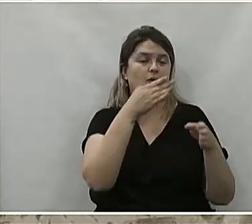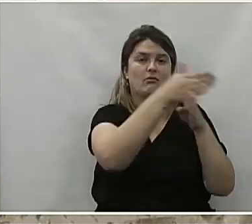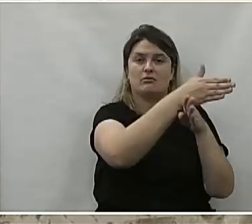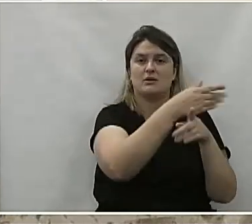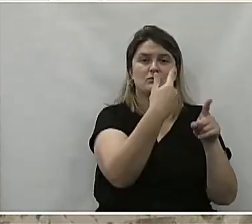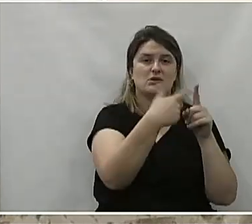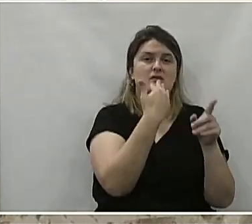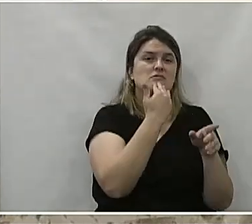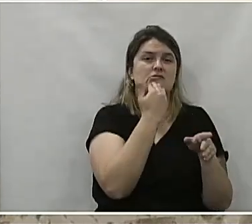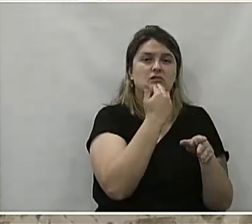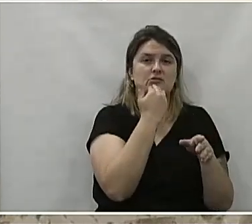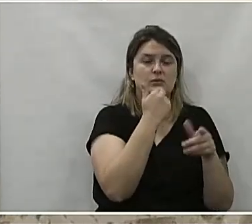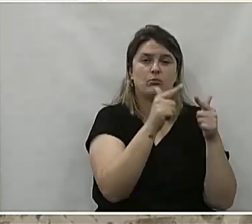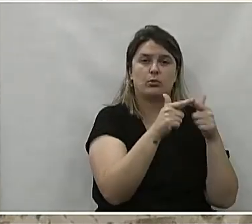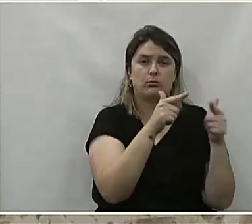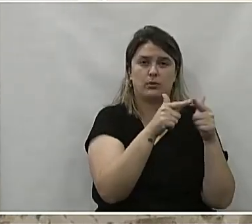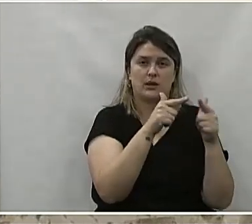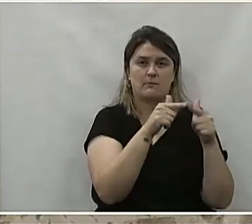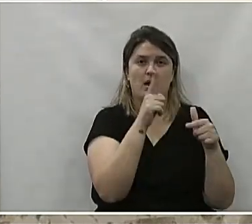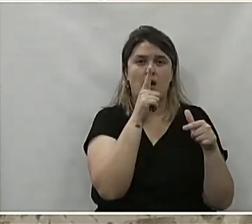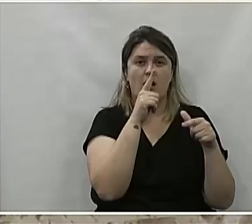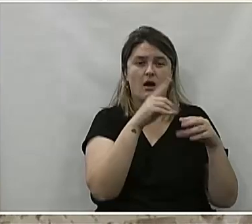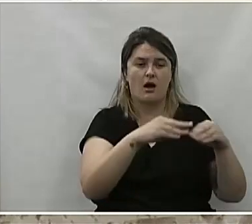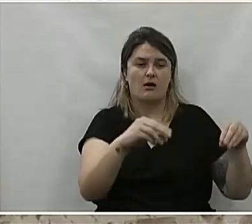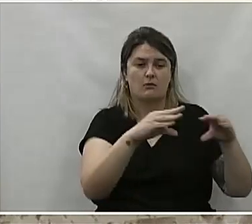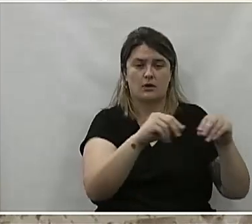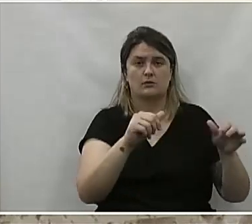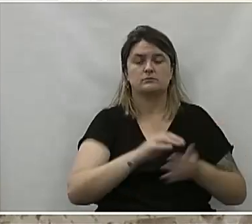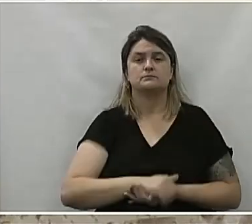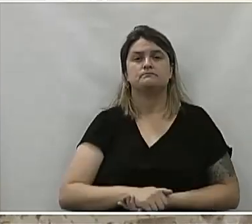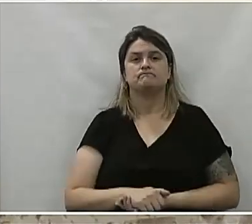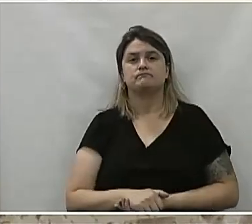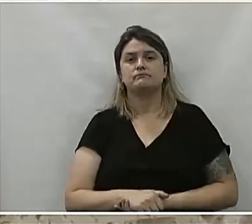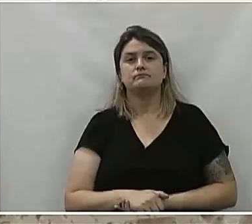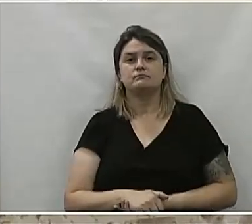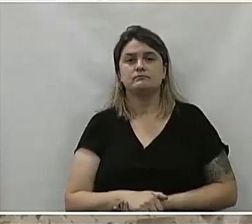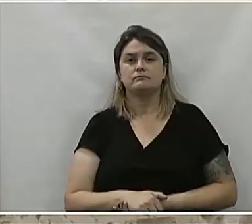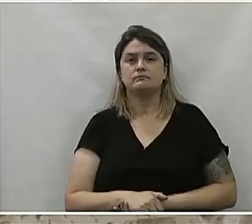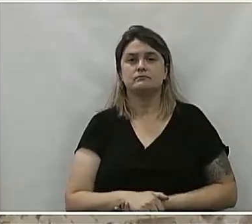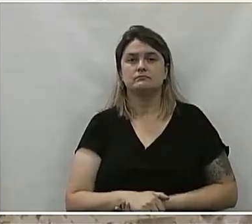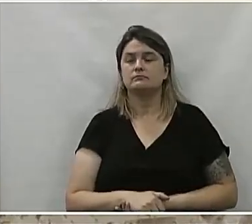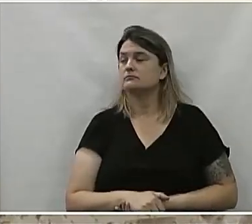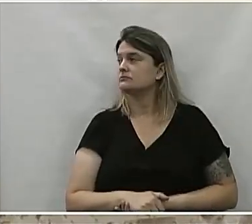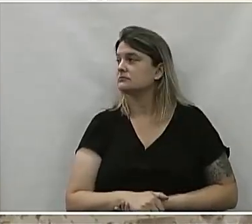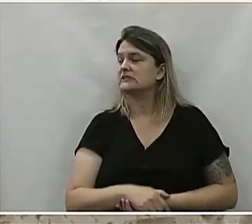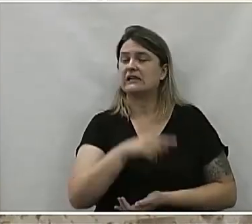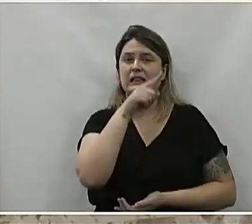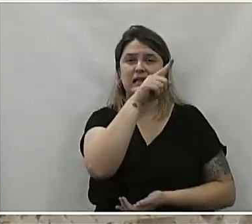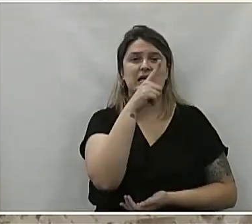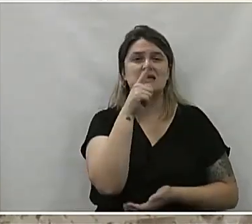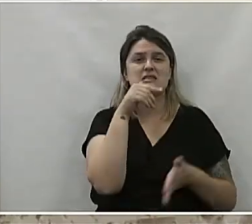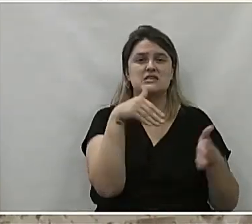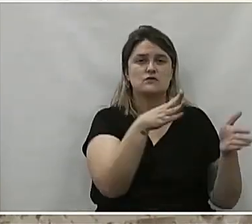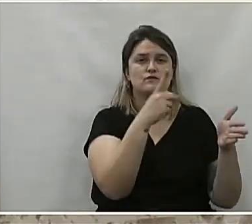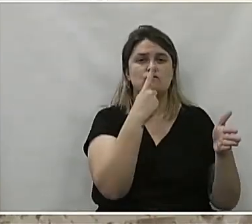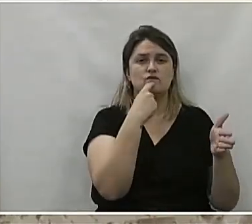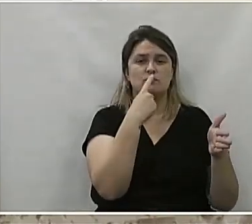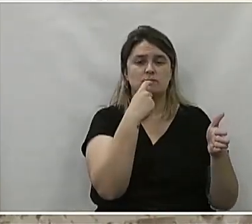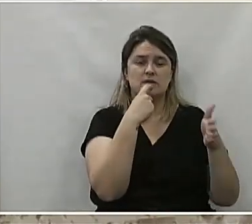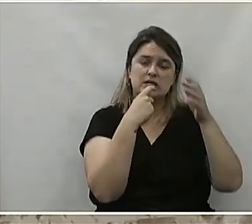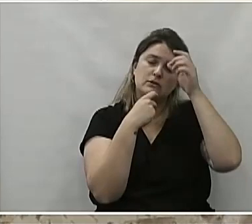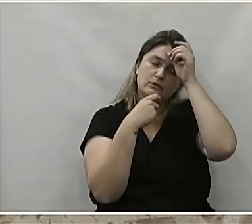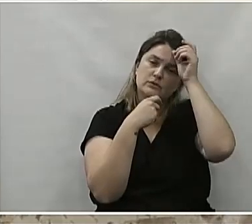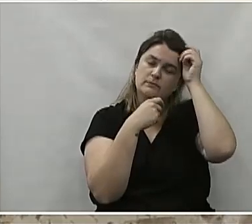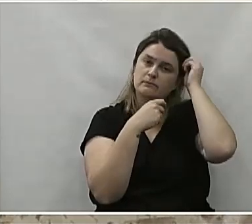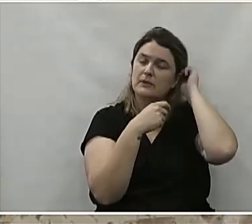devido Buraqueira E lama Isso Aqui no Rio Vermelho Entrando agora Aqui pelo